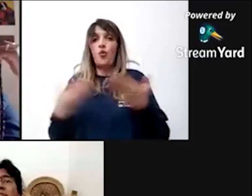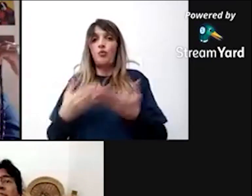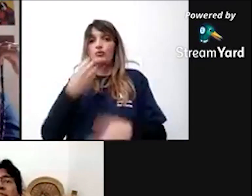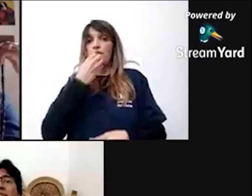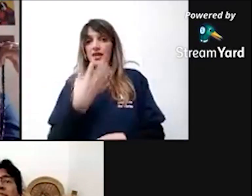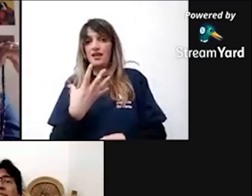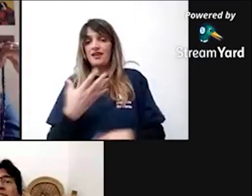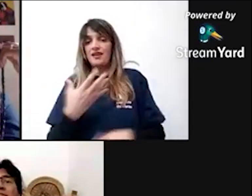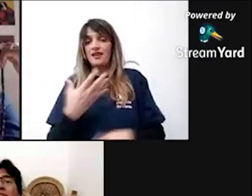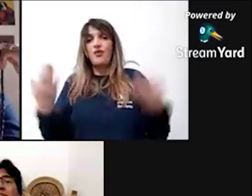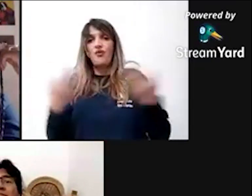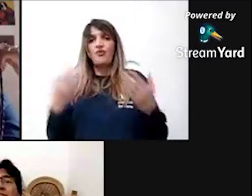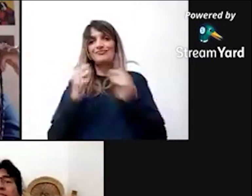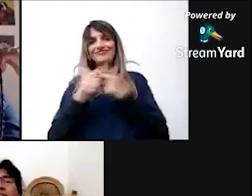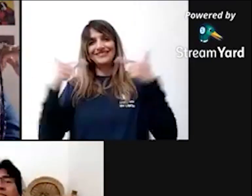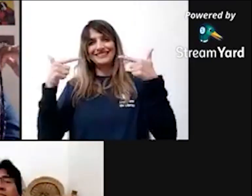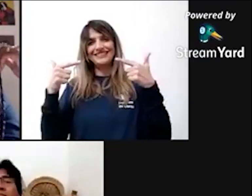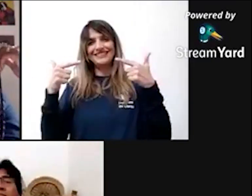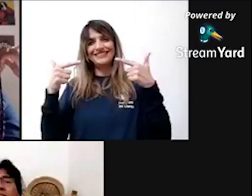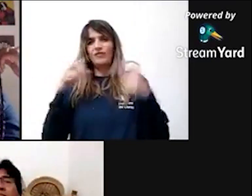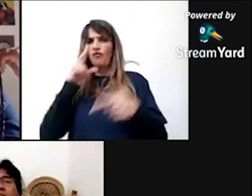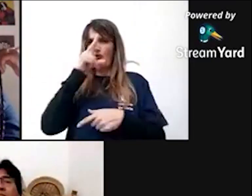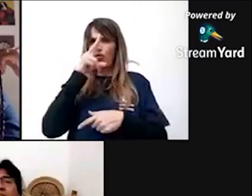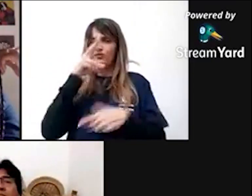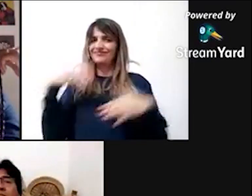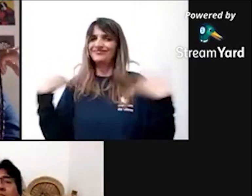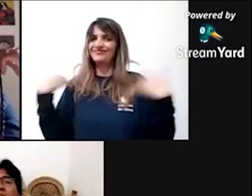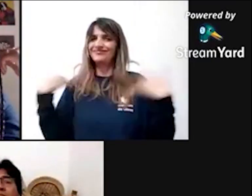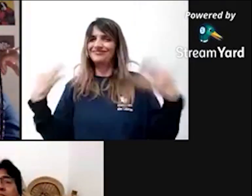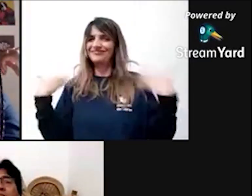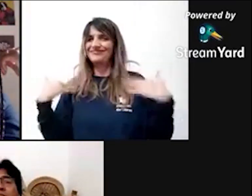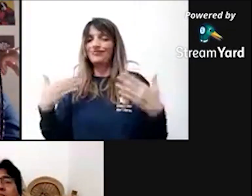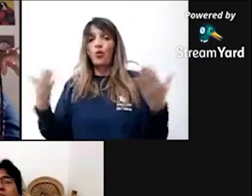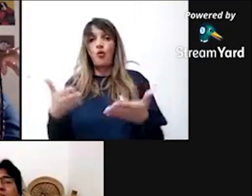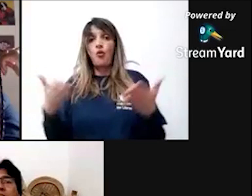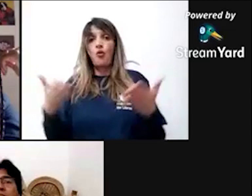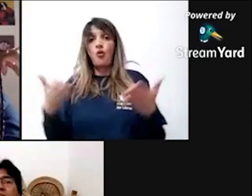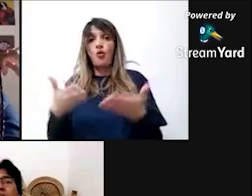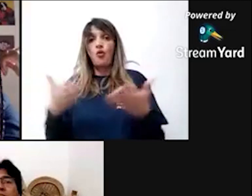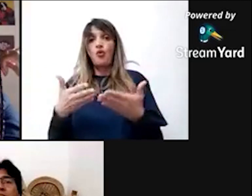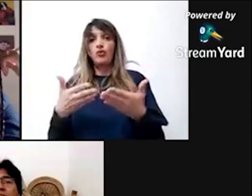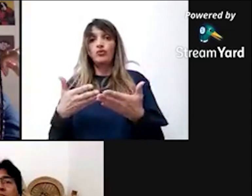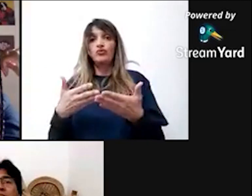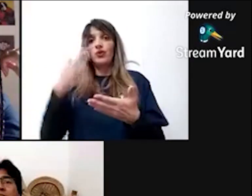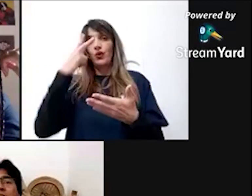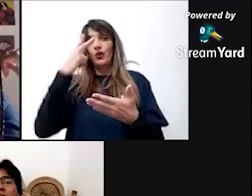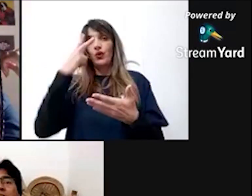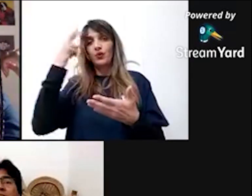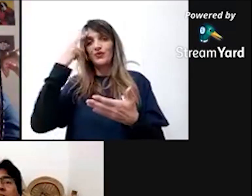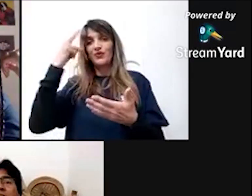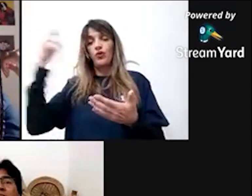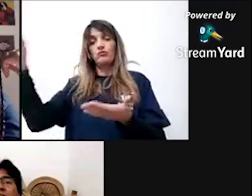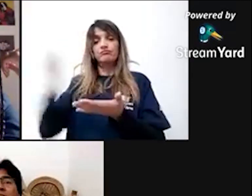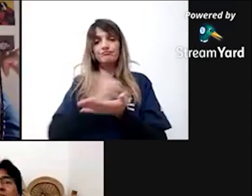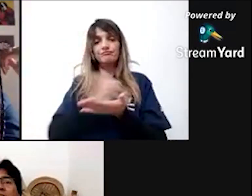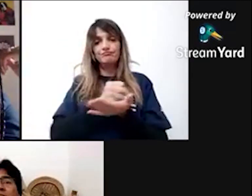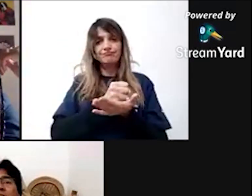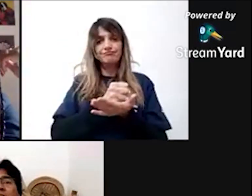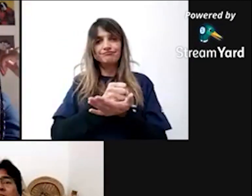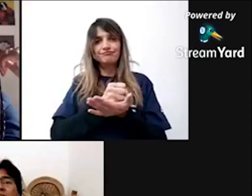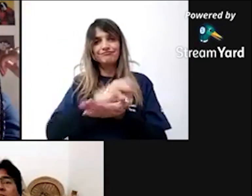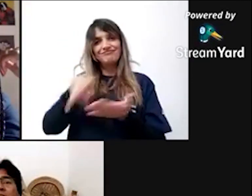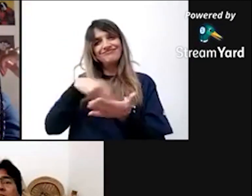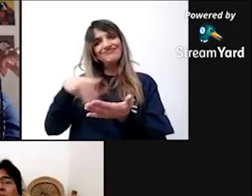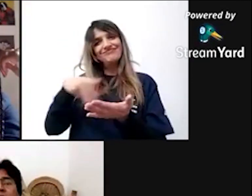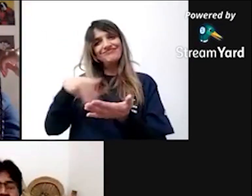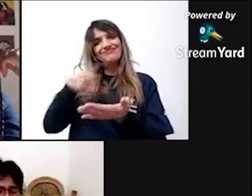serei mais risonho, alegre, forte. Só hoje trarei meus sonhos à baila e dançarei com eles a